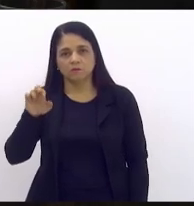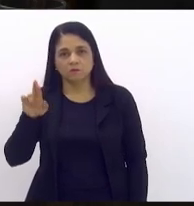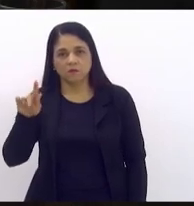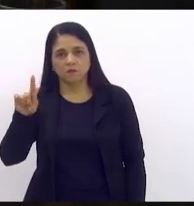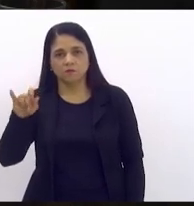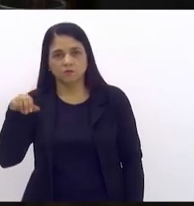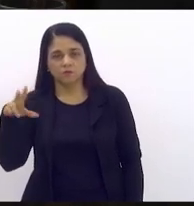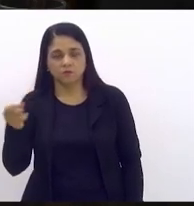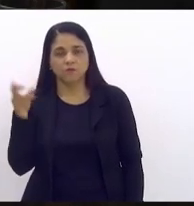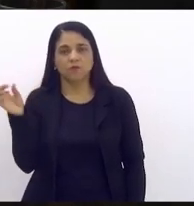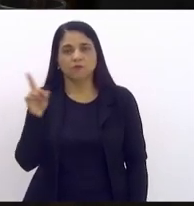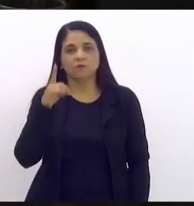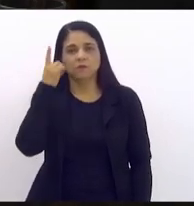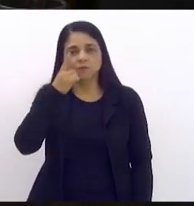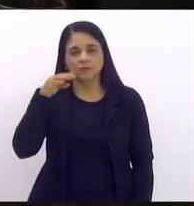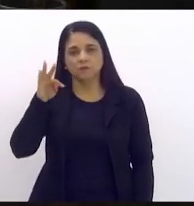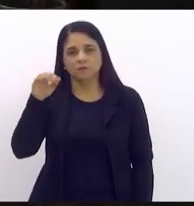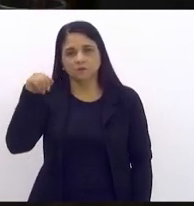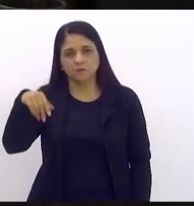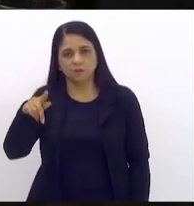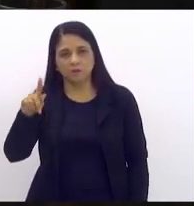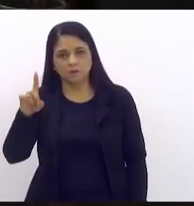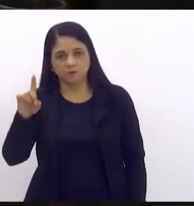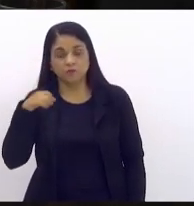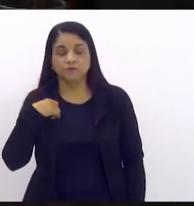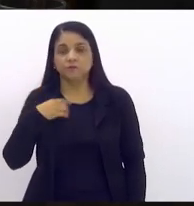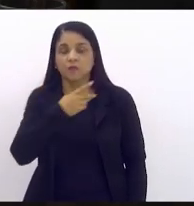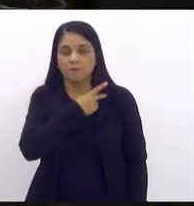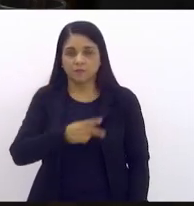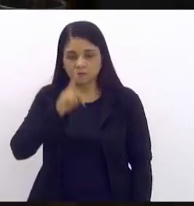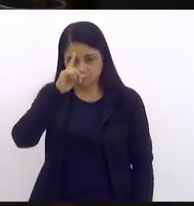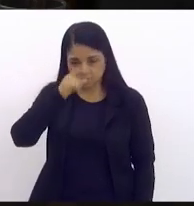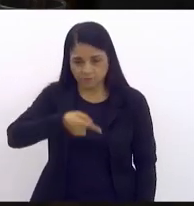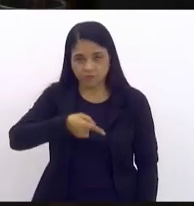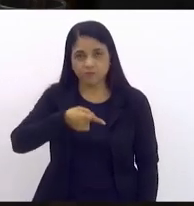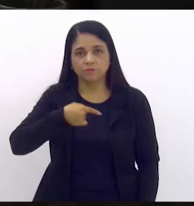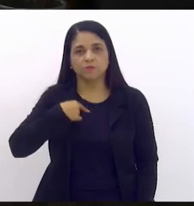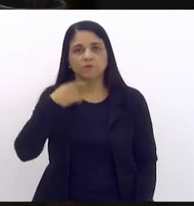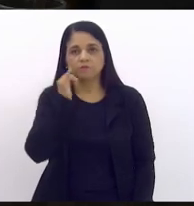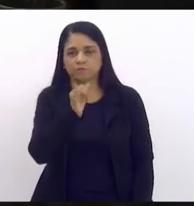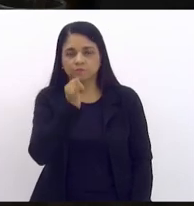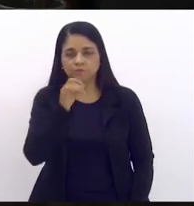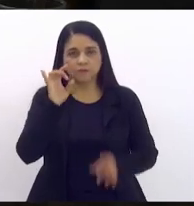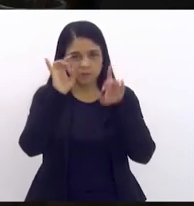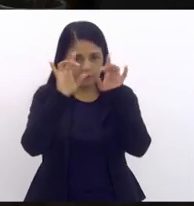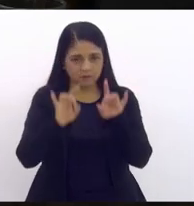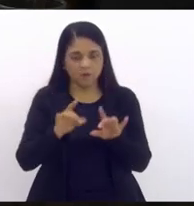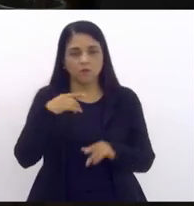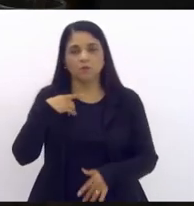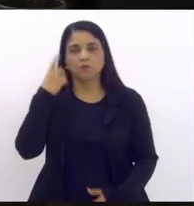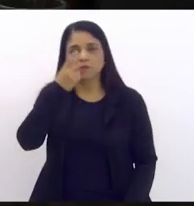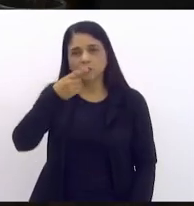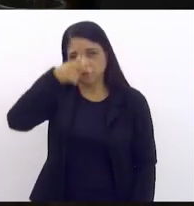Tandi. A presidência designa a relatoria especial o deputado Luiz Paulo.